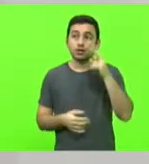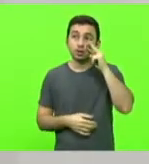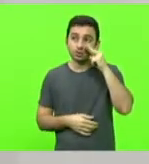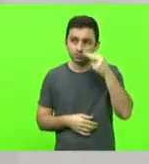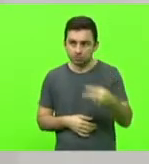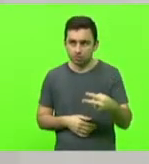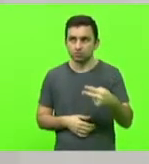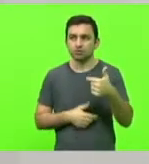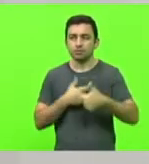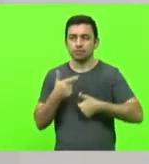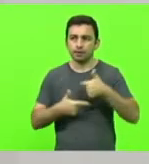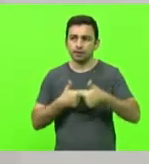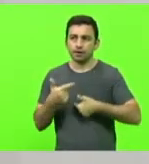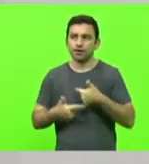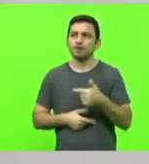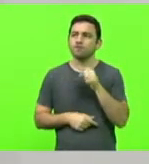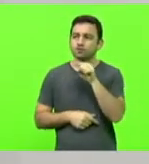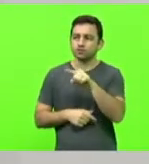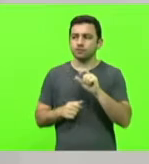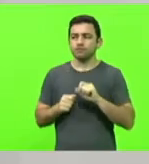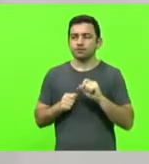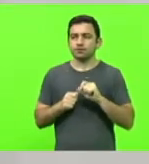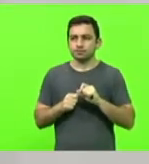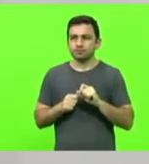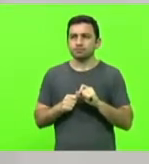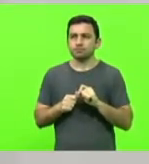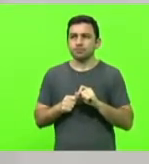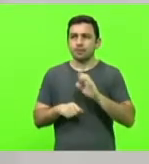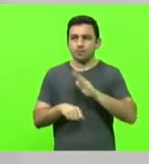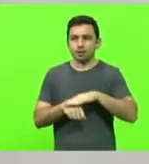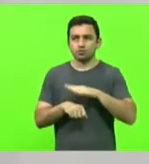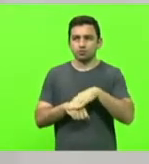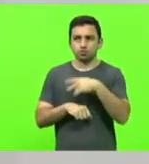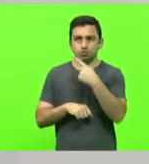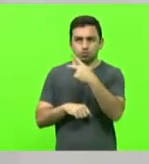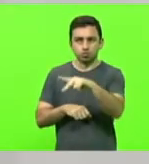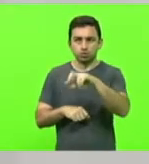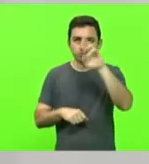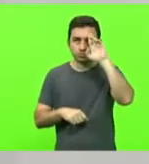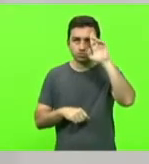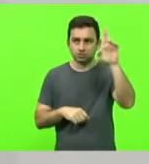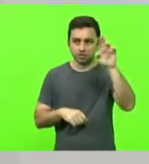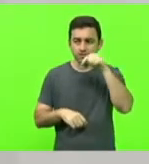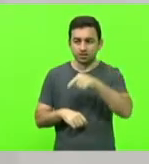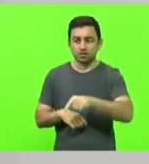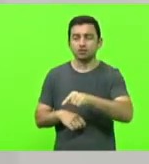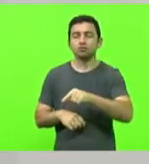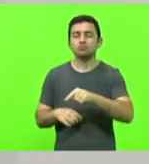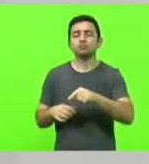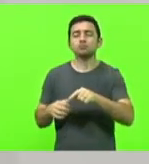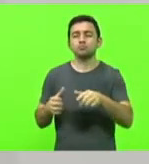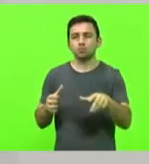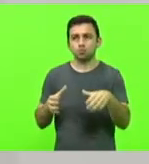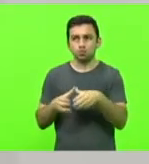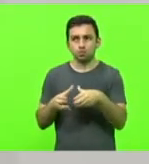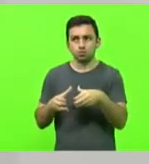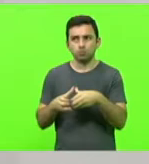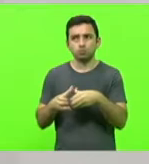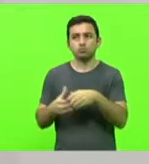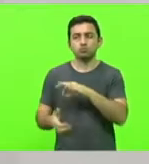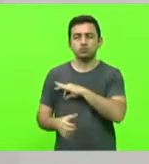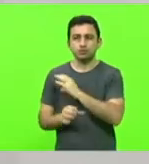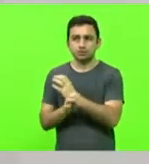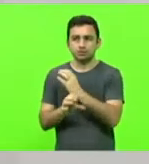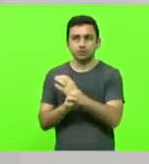ao trabalho que Vossa Excelência fez no comando da Polícia Civil e quando esteve à frente da